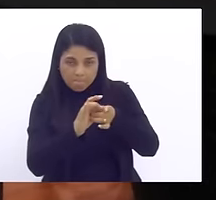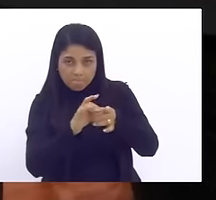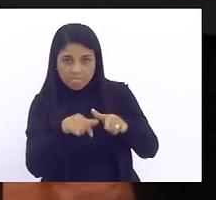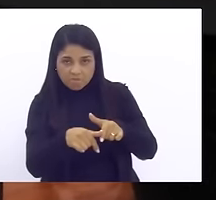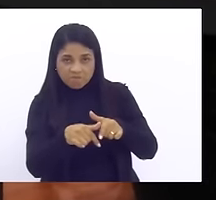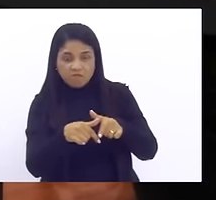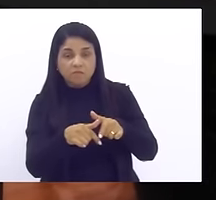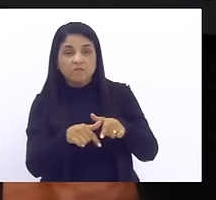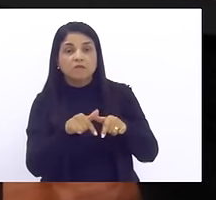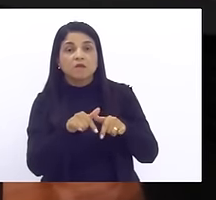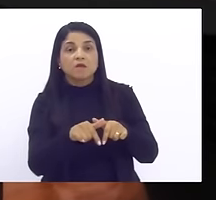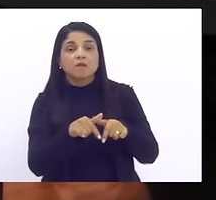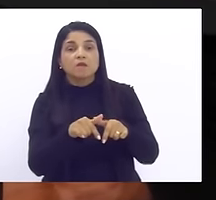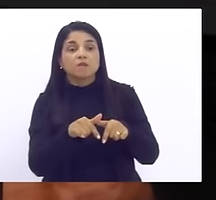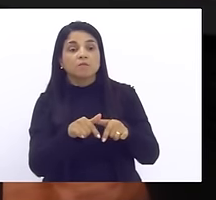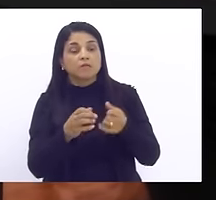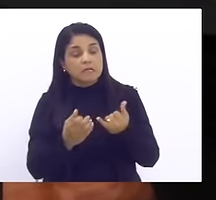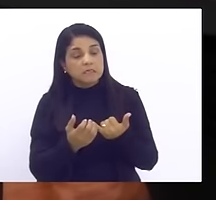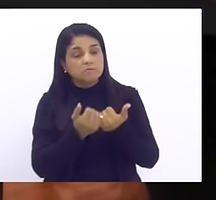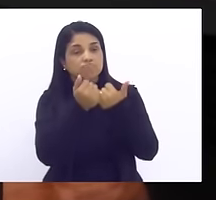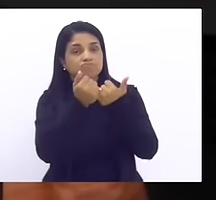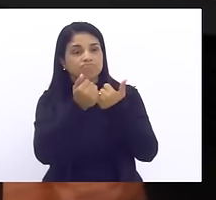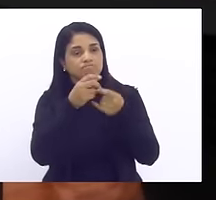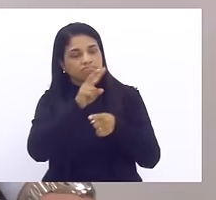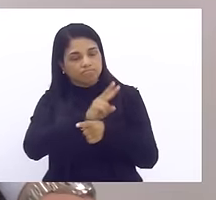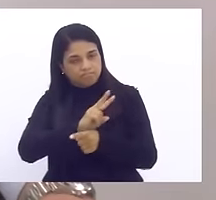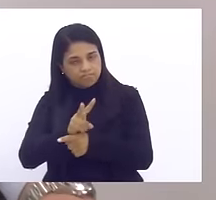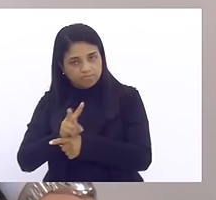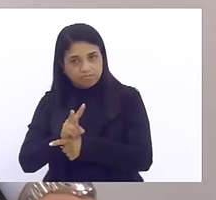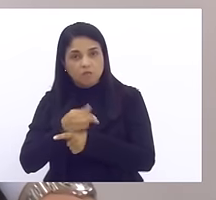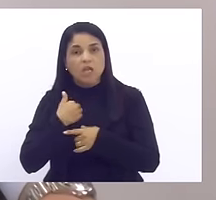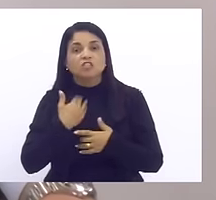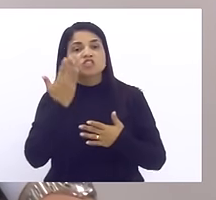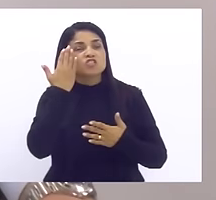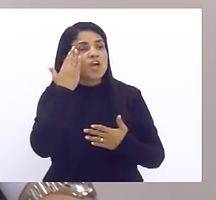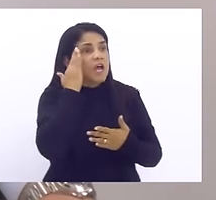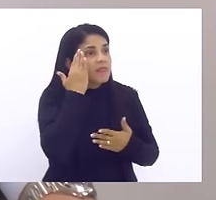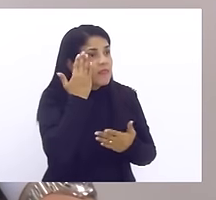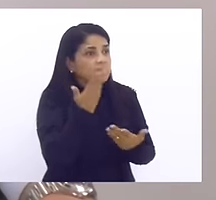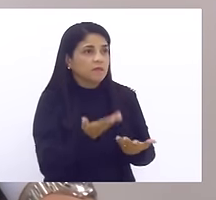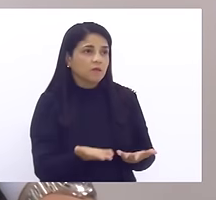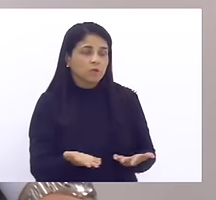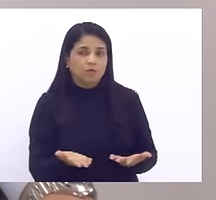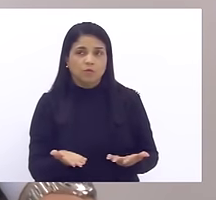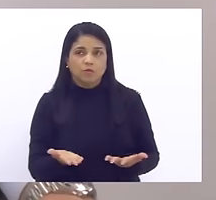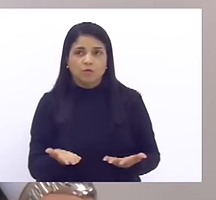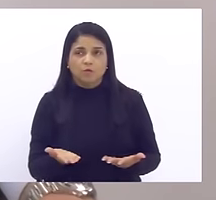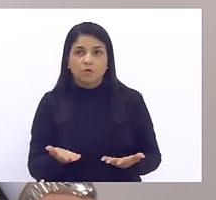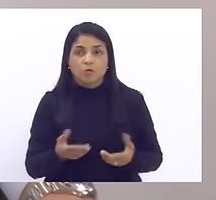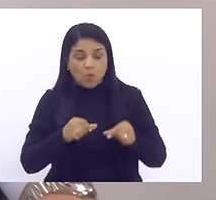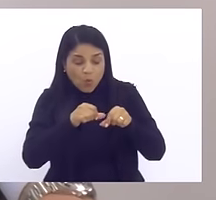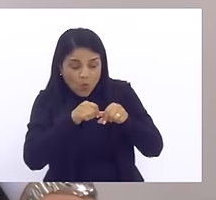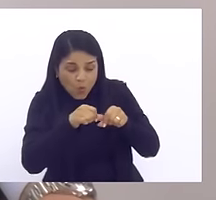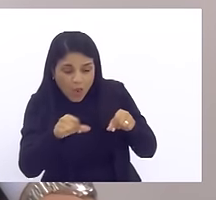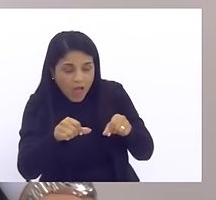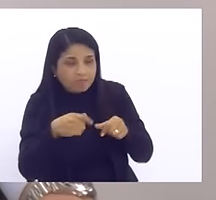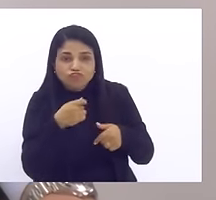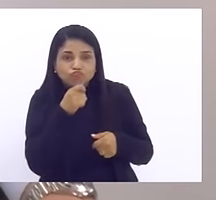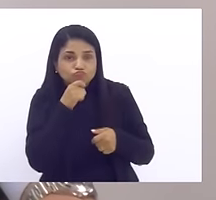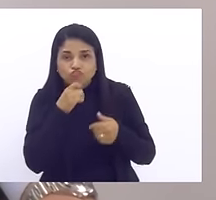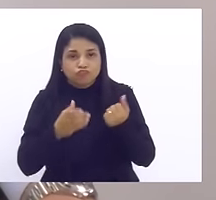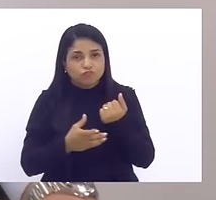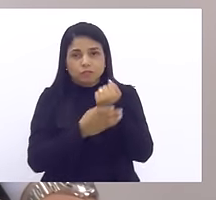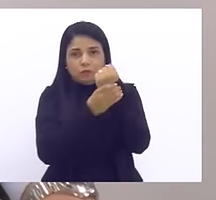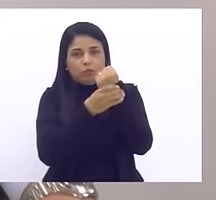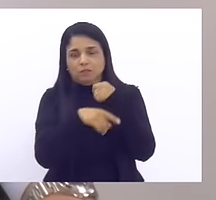ao bem que chega já já entendeu eu só tô lhe dizendo que esse lá que não dá segurança alguma porque eu estou